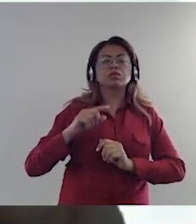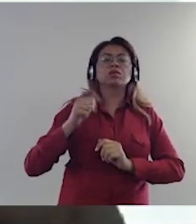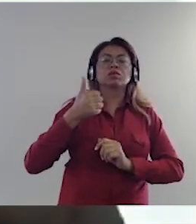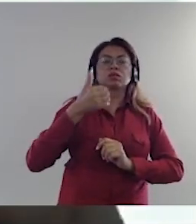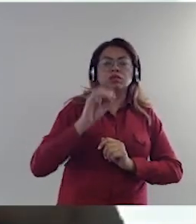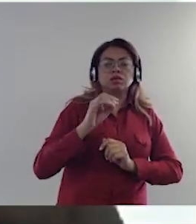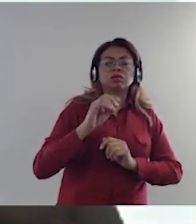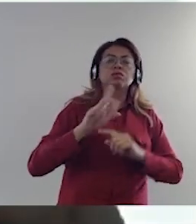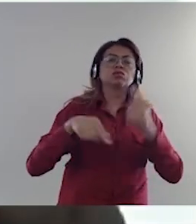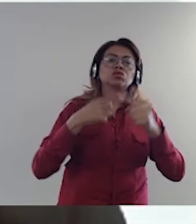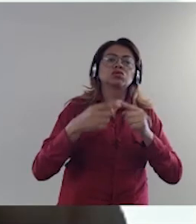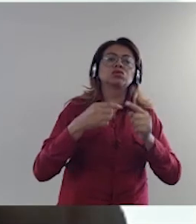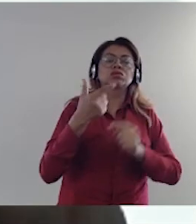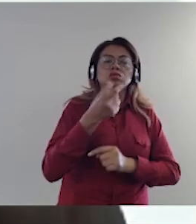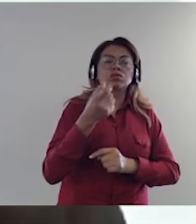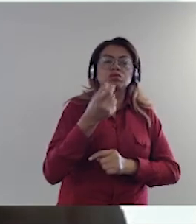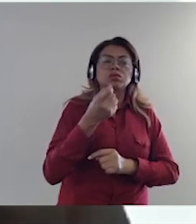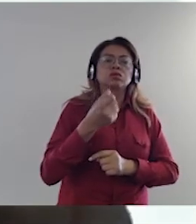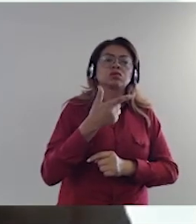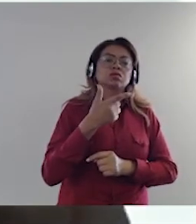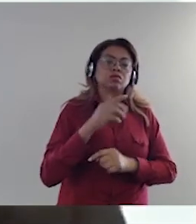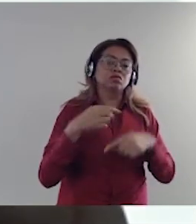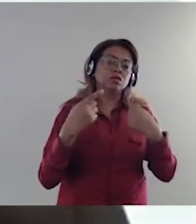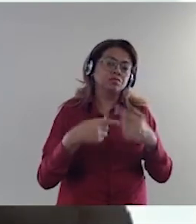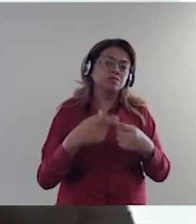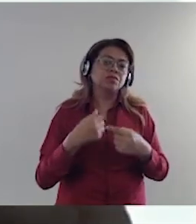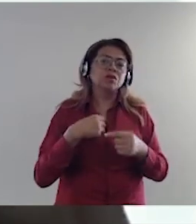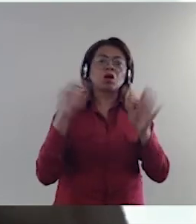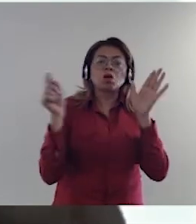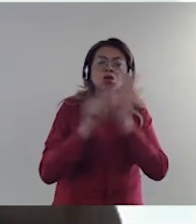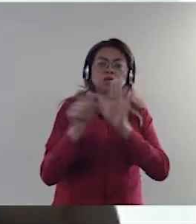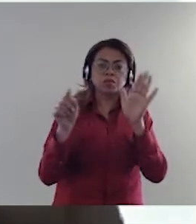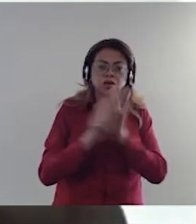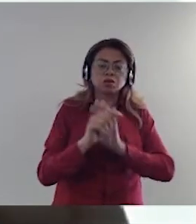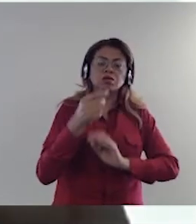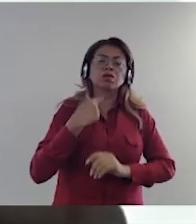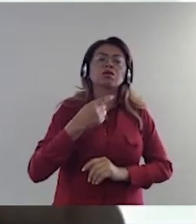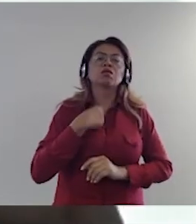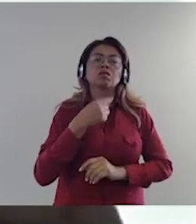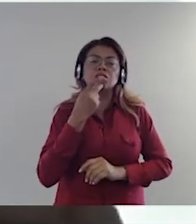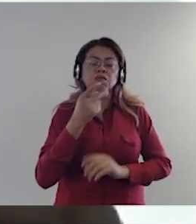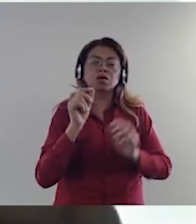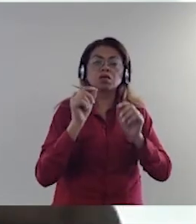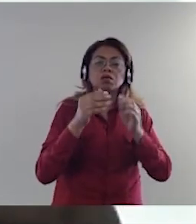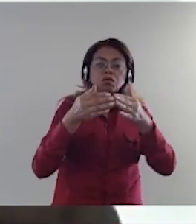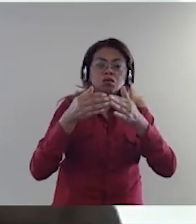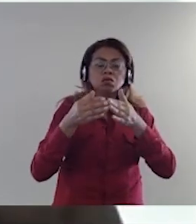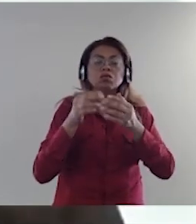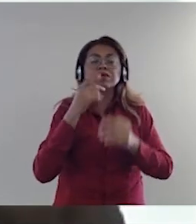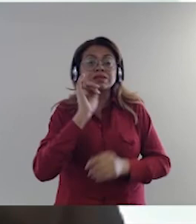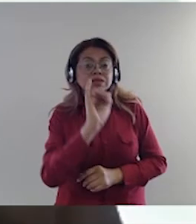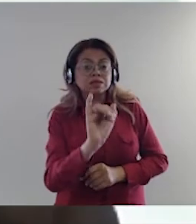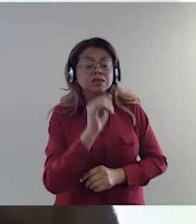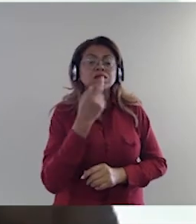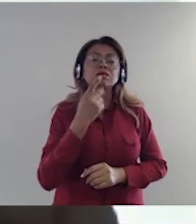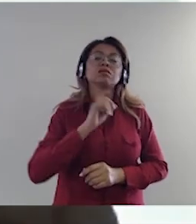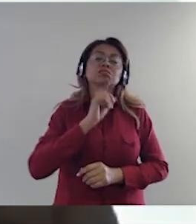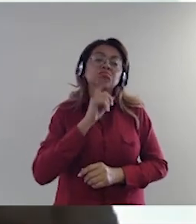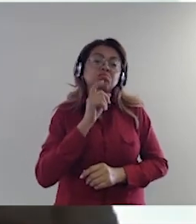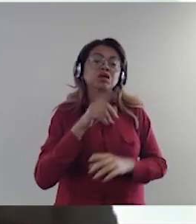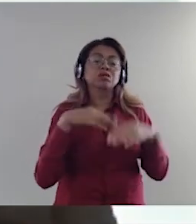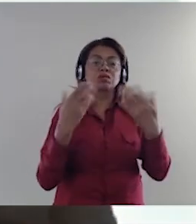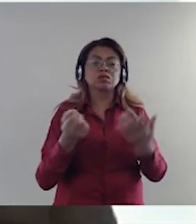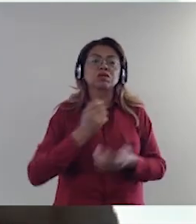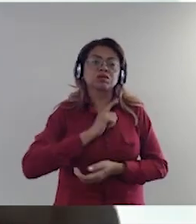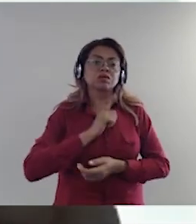2020. E, lógico, uma pergunta que se faz é se também é possível em razão da pandemia, a